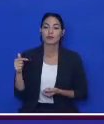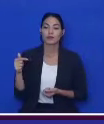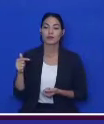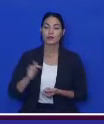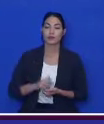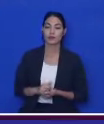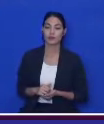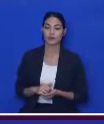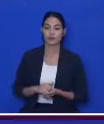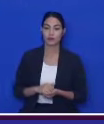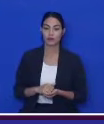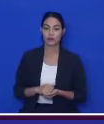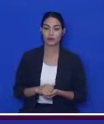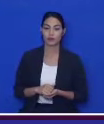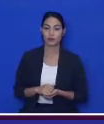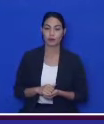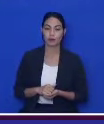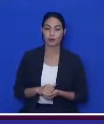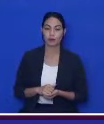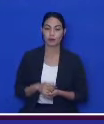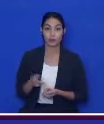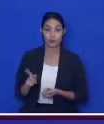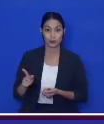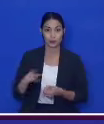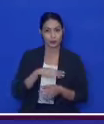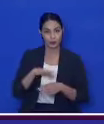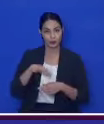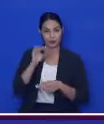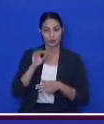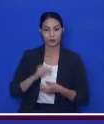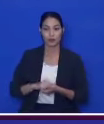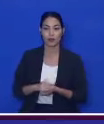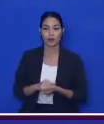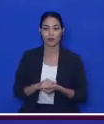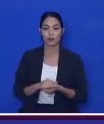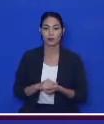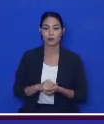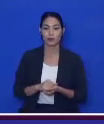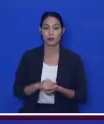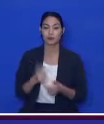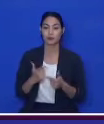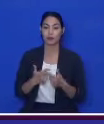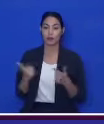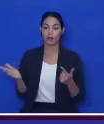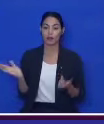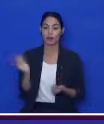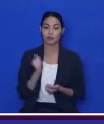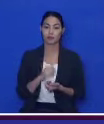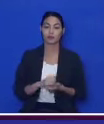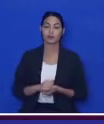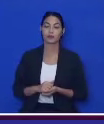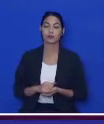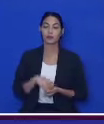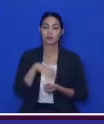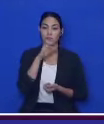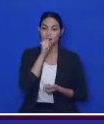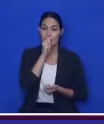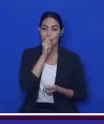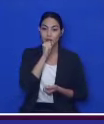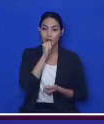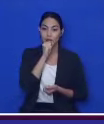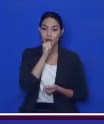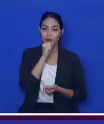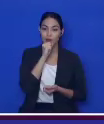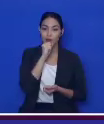67. Preta, 67. Vamos seguir sorteando. Você chamando, a sorte chegando. Bola